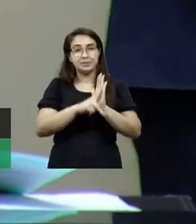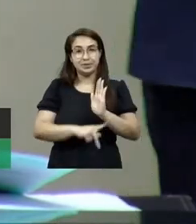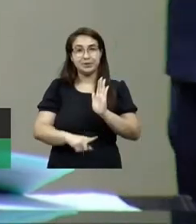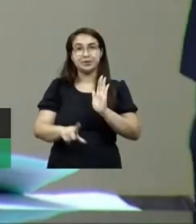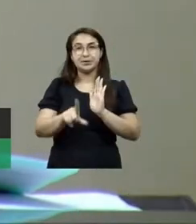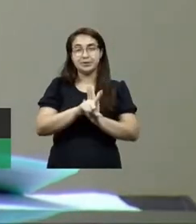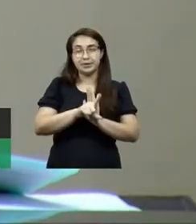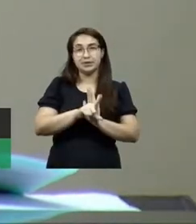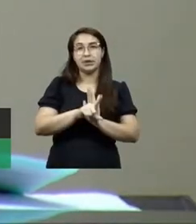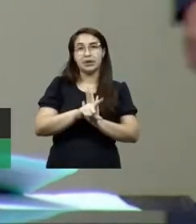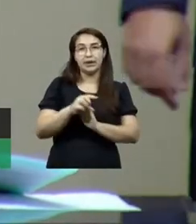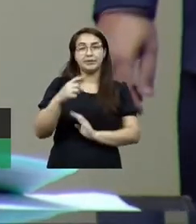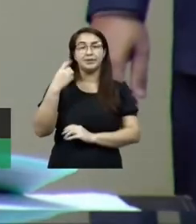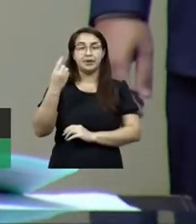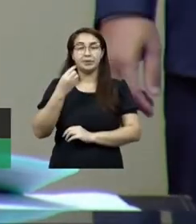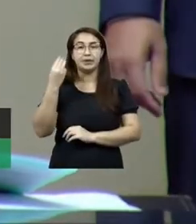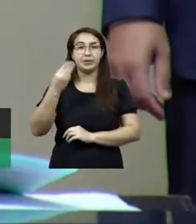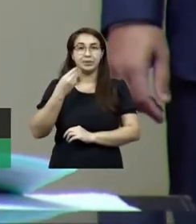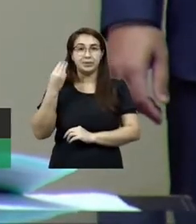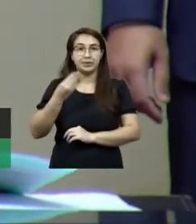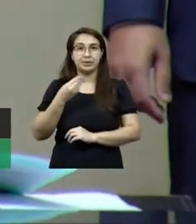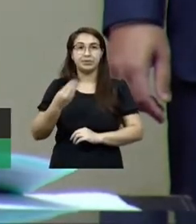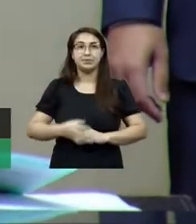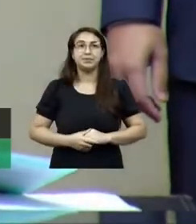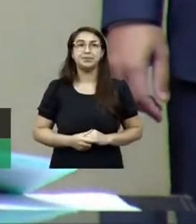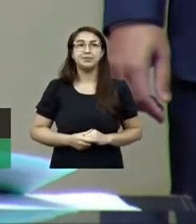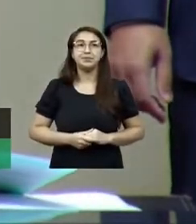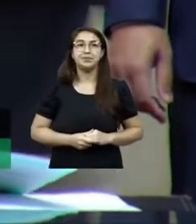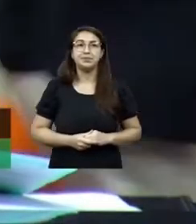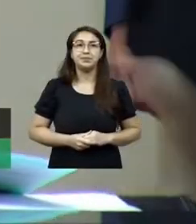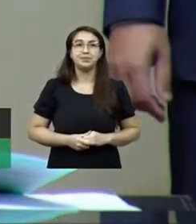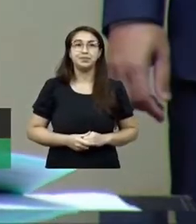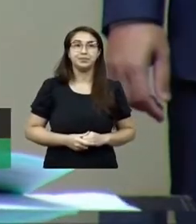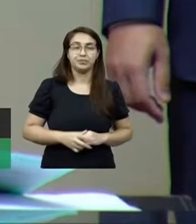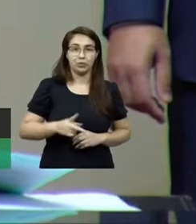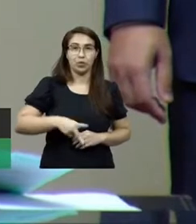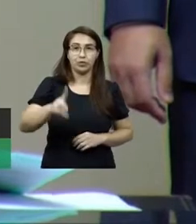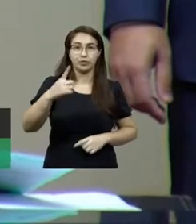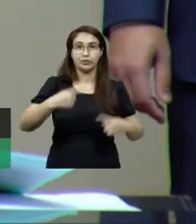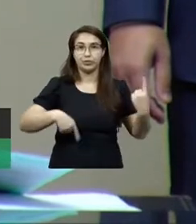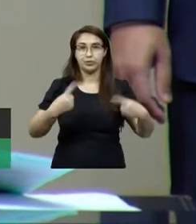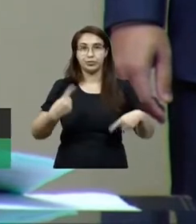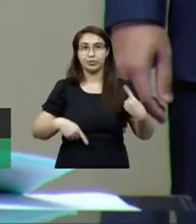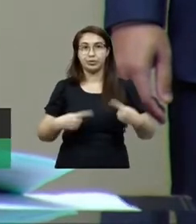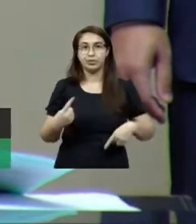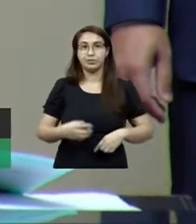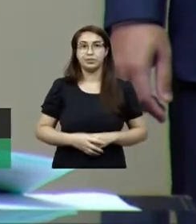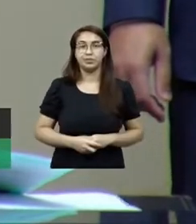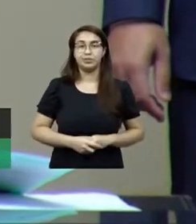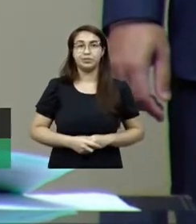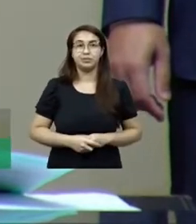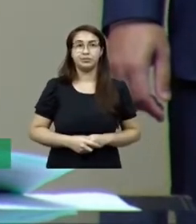projeto do deputado Márcio Machado. Continua em discussão.